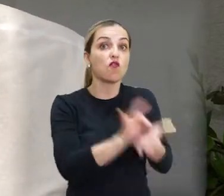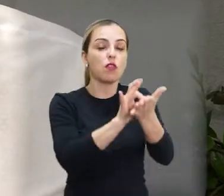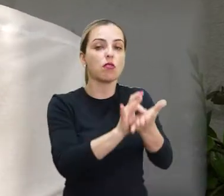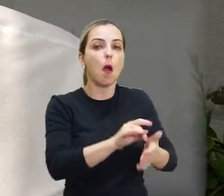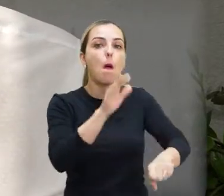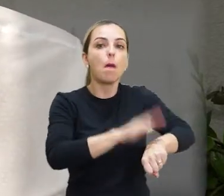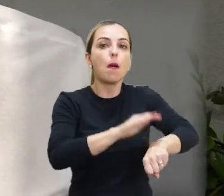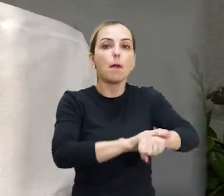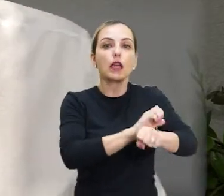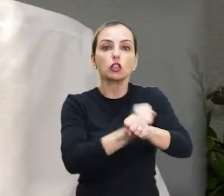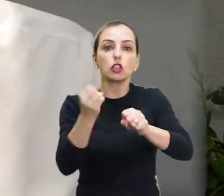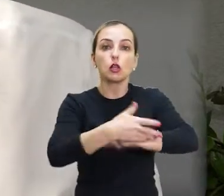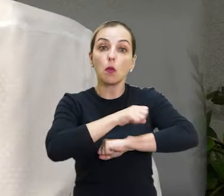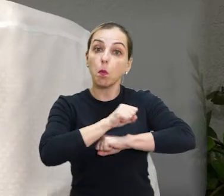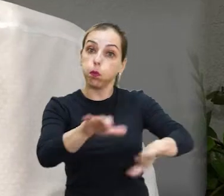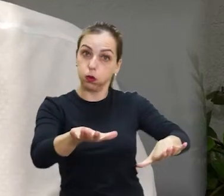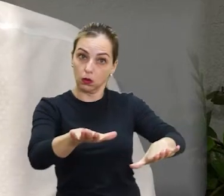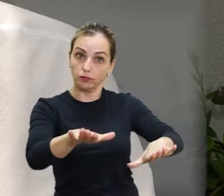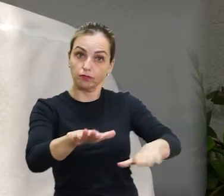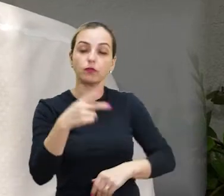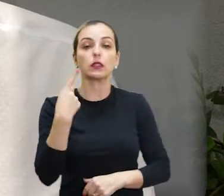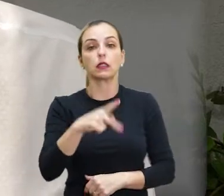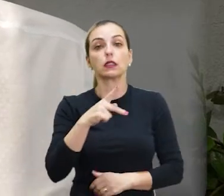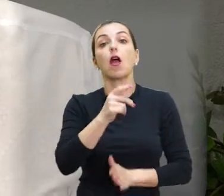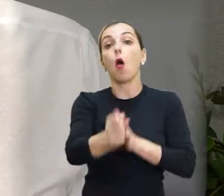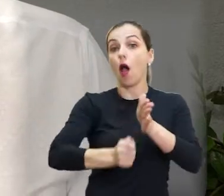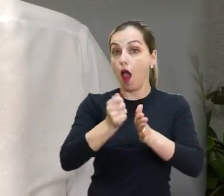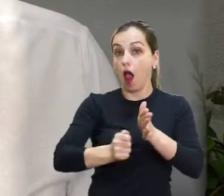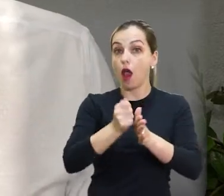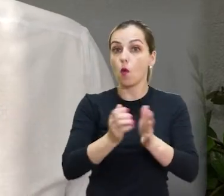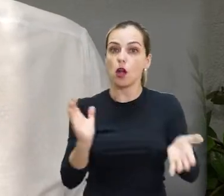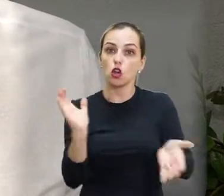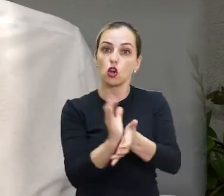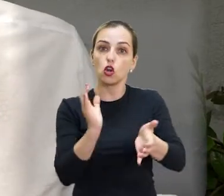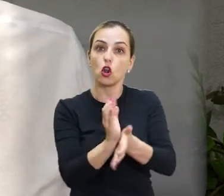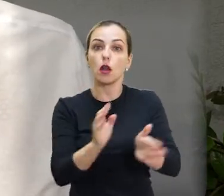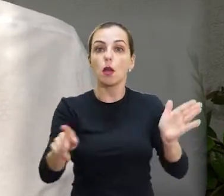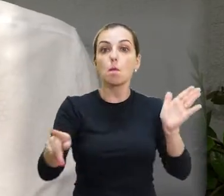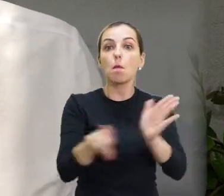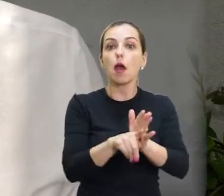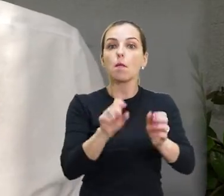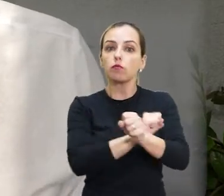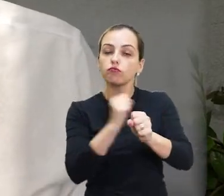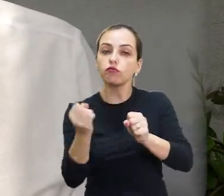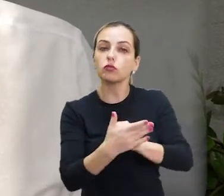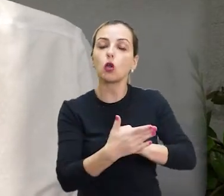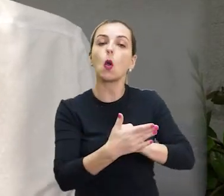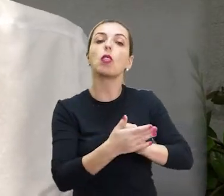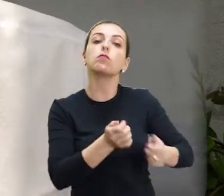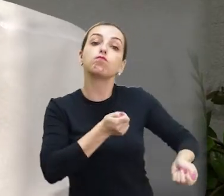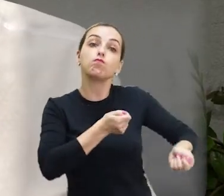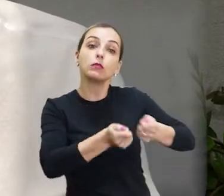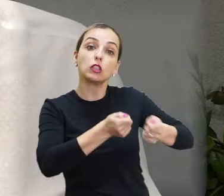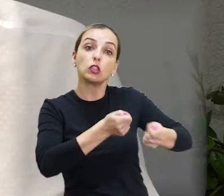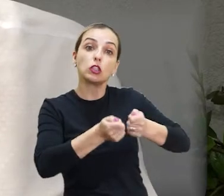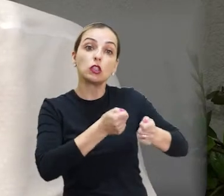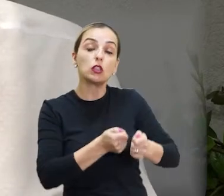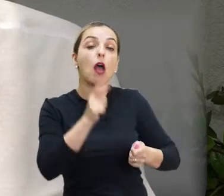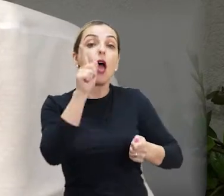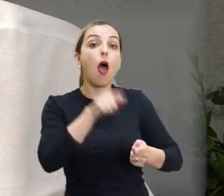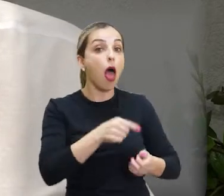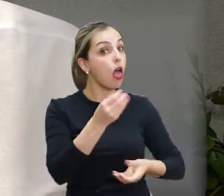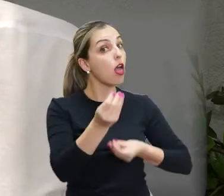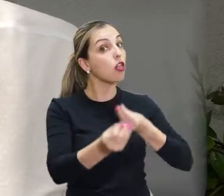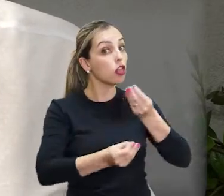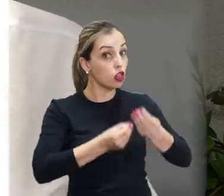Saúde utiliza e recomenda nesta pandemia. Trazendo esse assunto aqui para nossa cidade, segundo o Comitê de